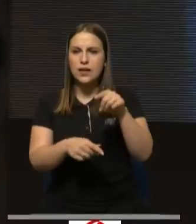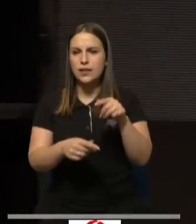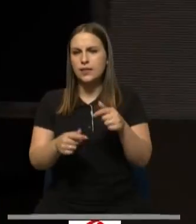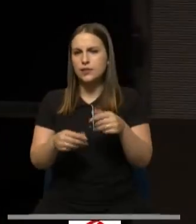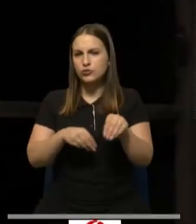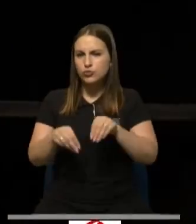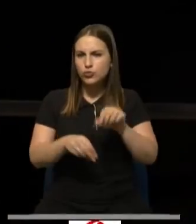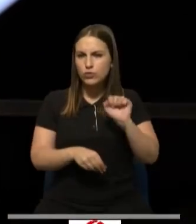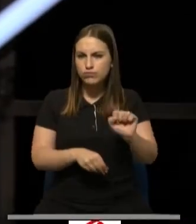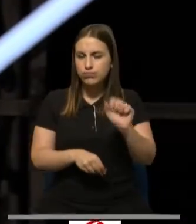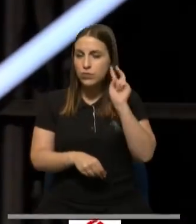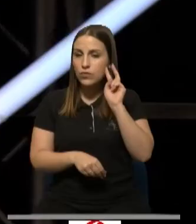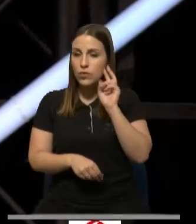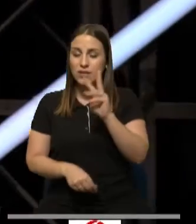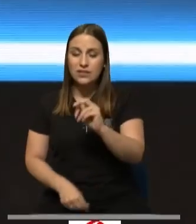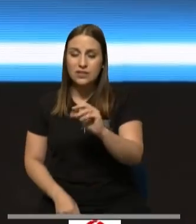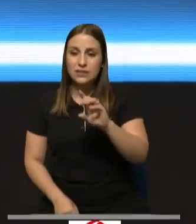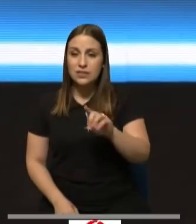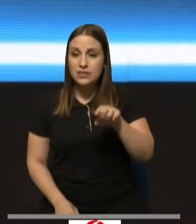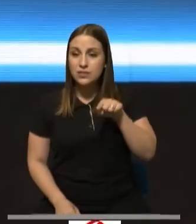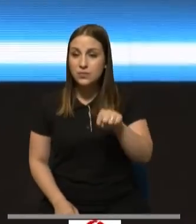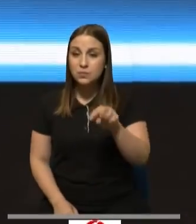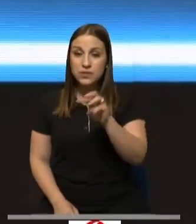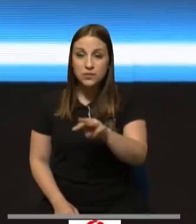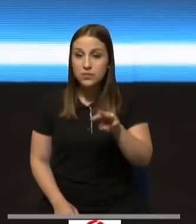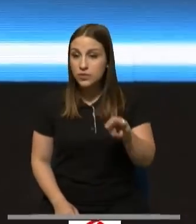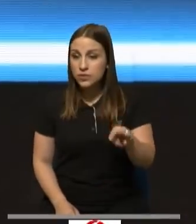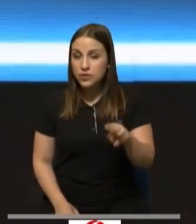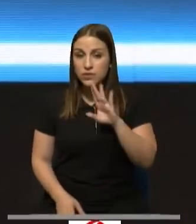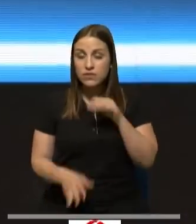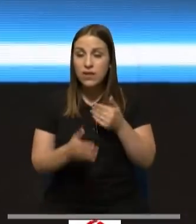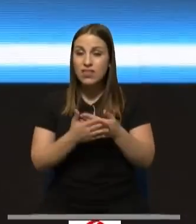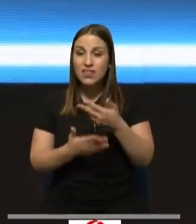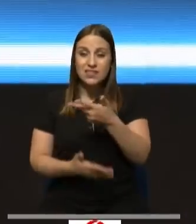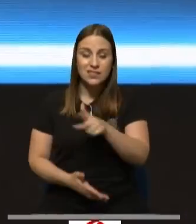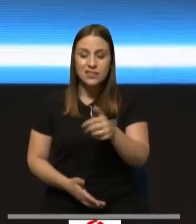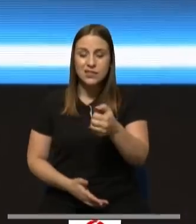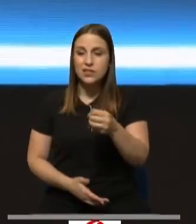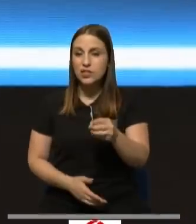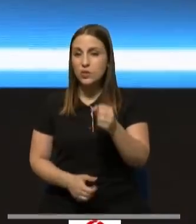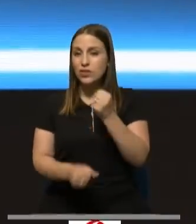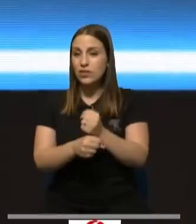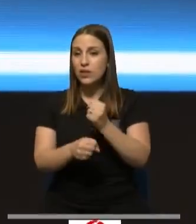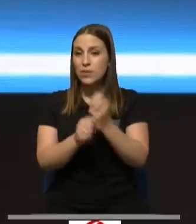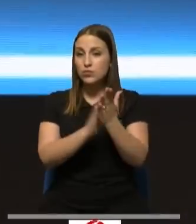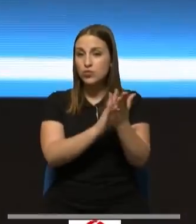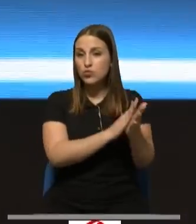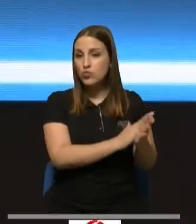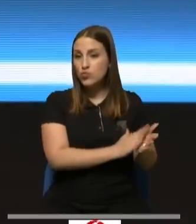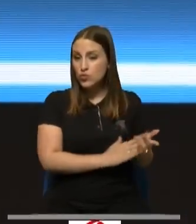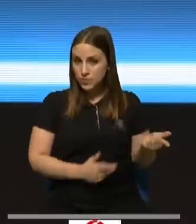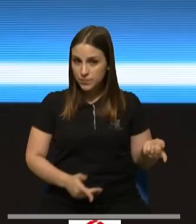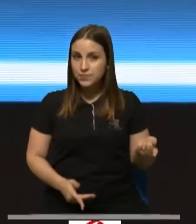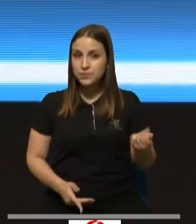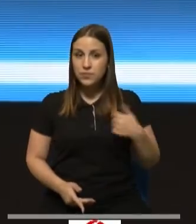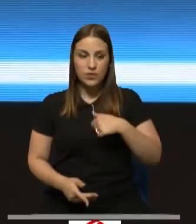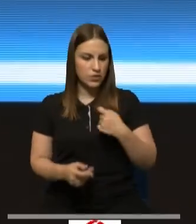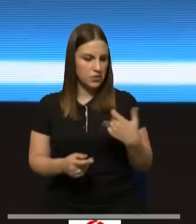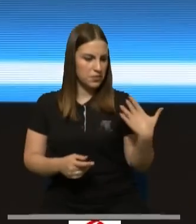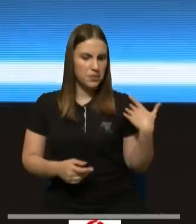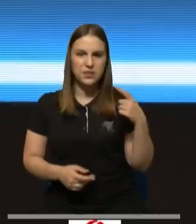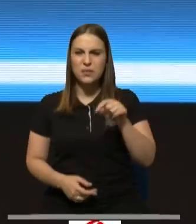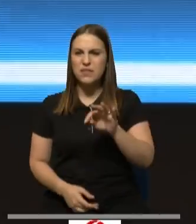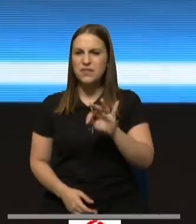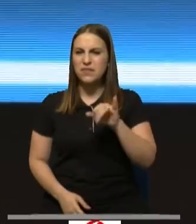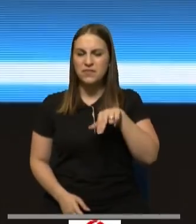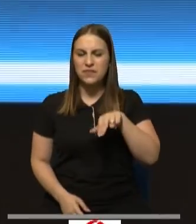vale 36 mil milhões e que vai criar 150 postos de trabalho. Na semana passada tivemos uma das maiores fintech, também